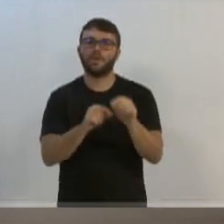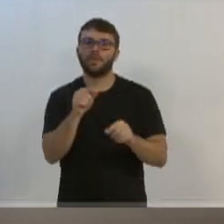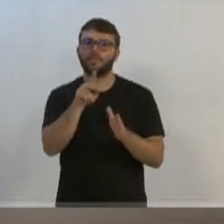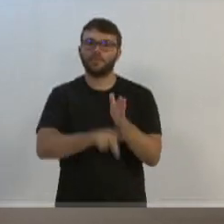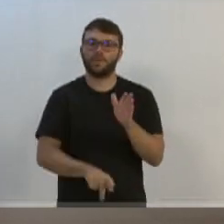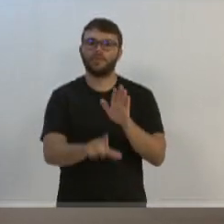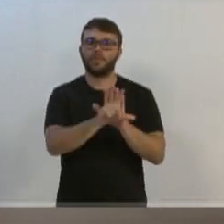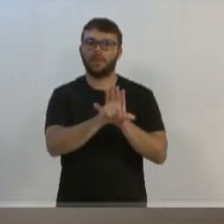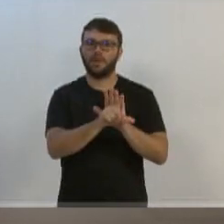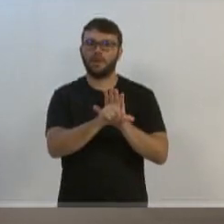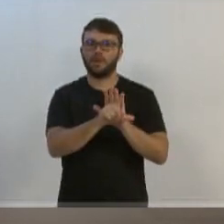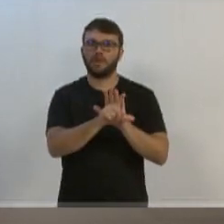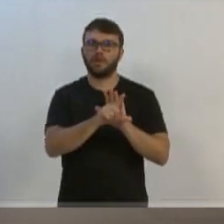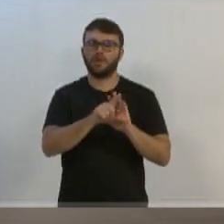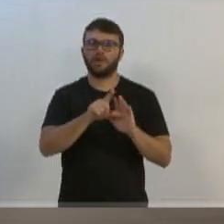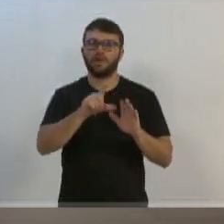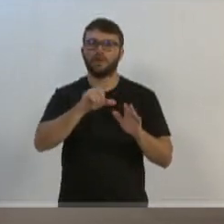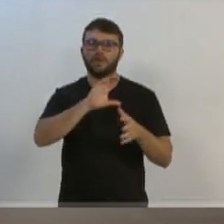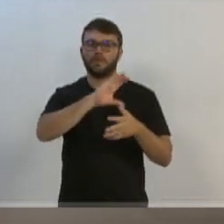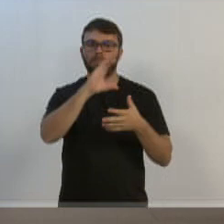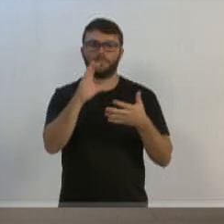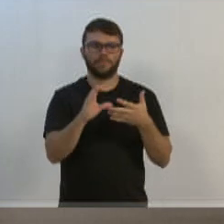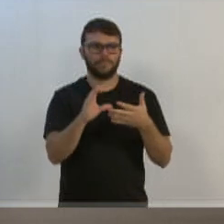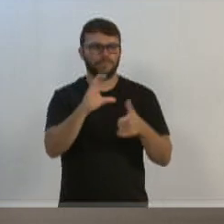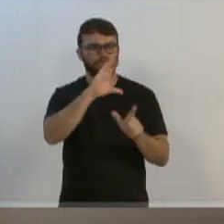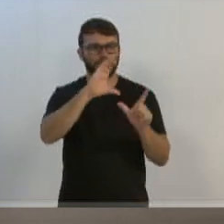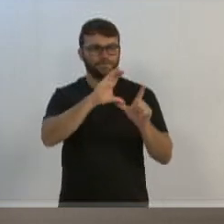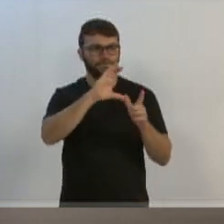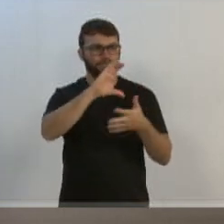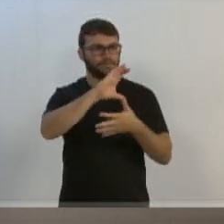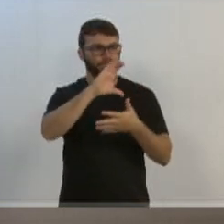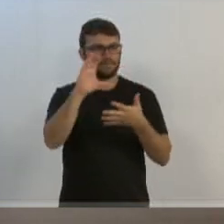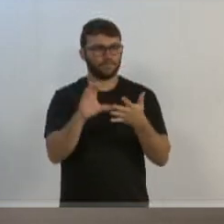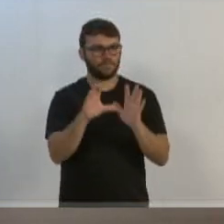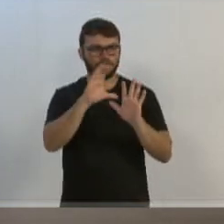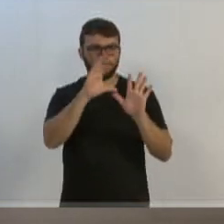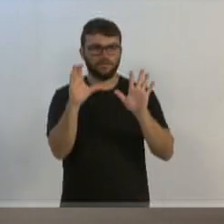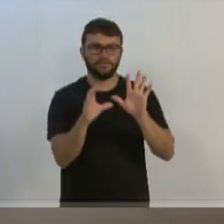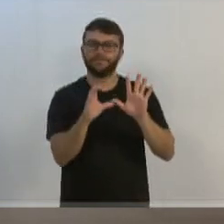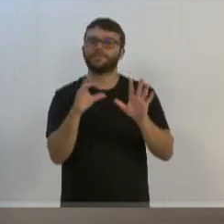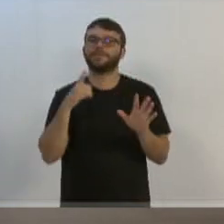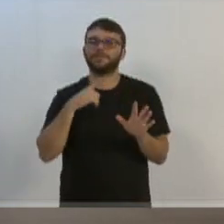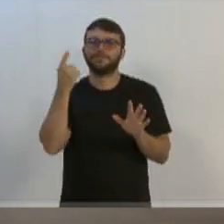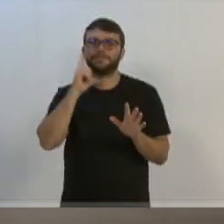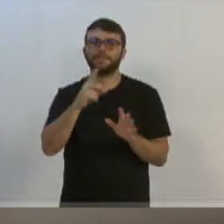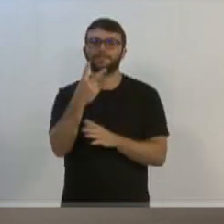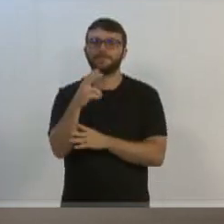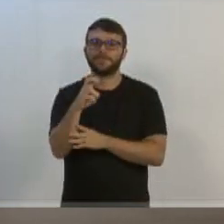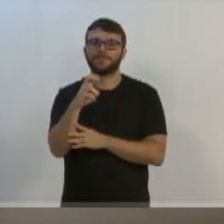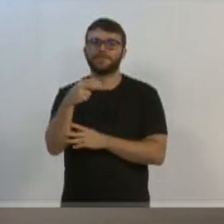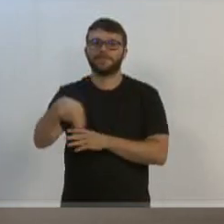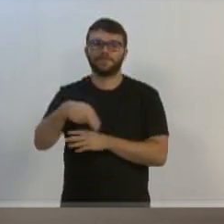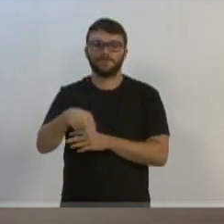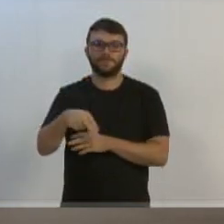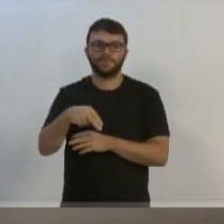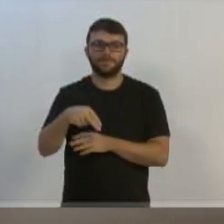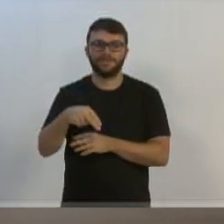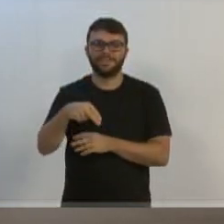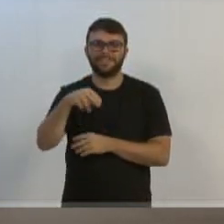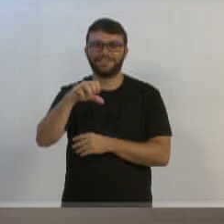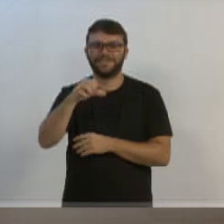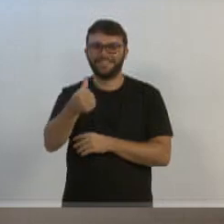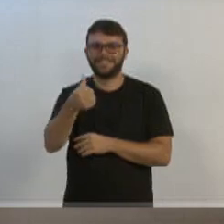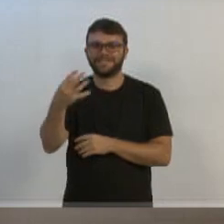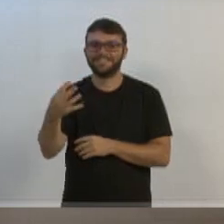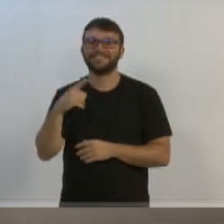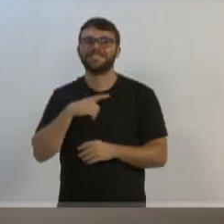complementar que altera dispositivo do artigo 232 da Lei 2047, de 25 de novembro de 74. Já encaminho também